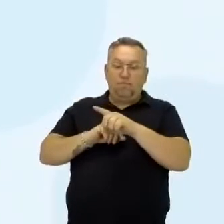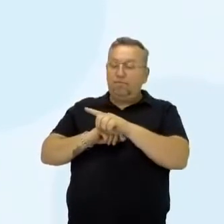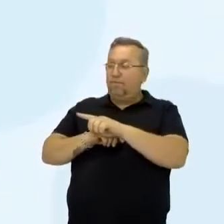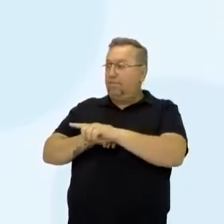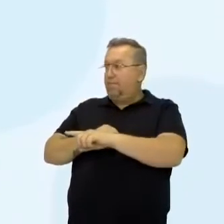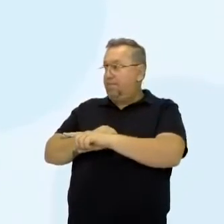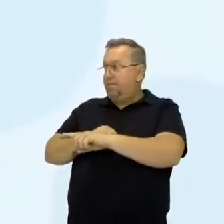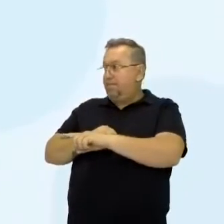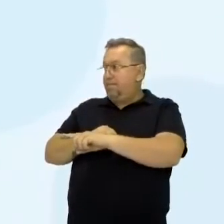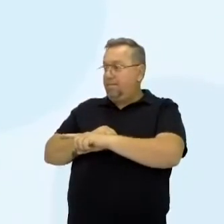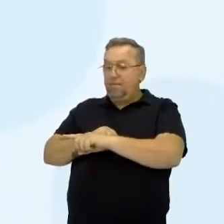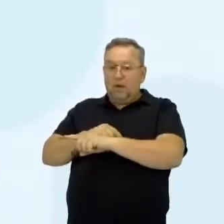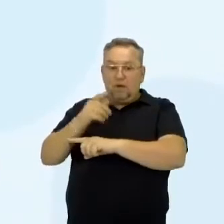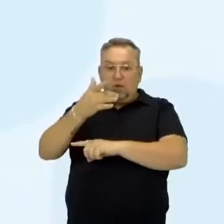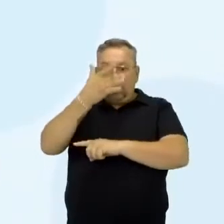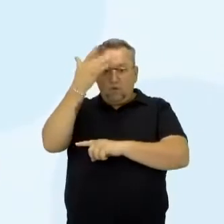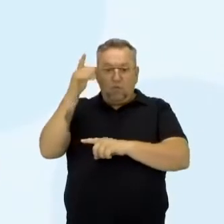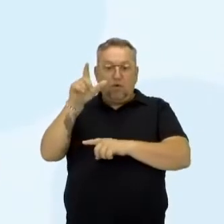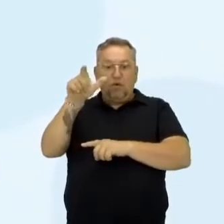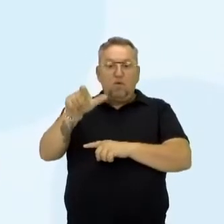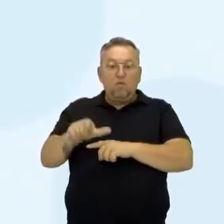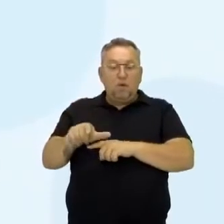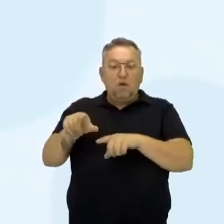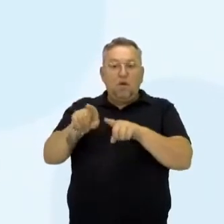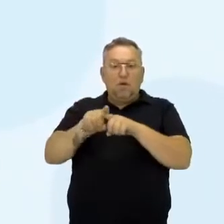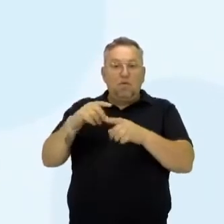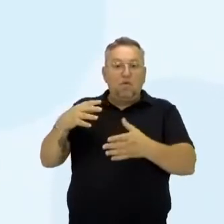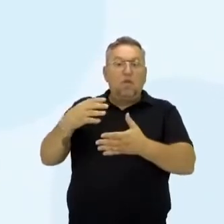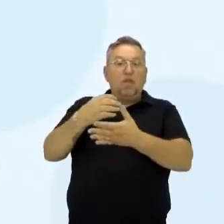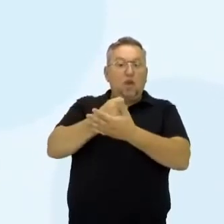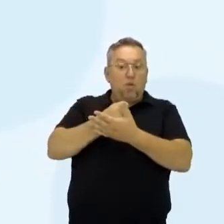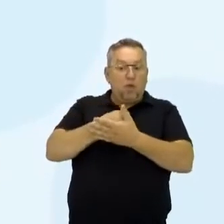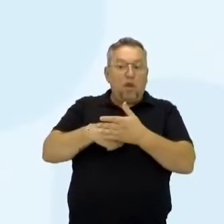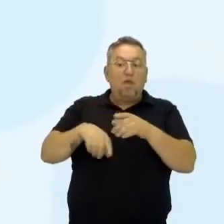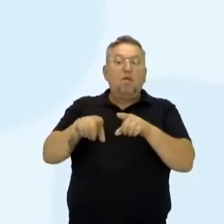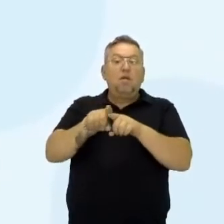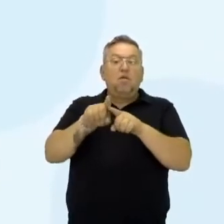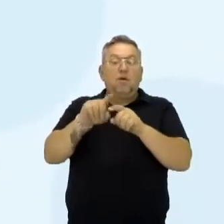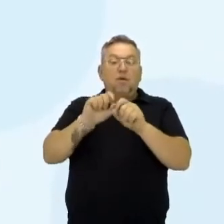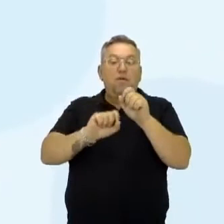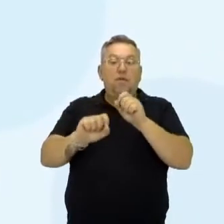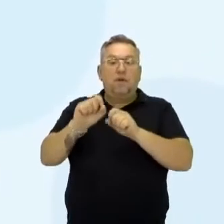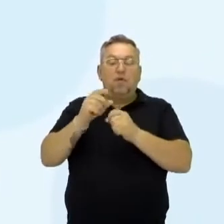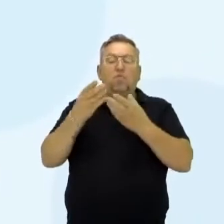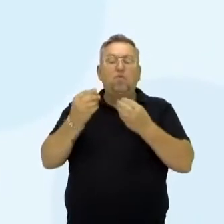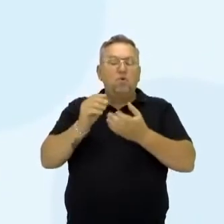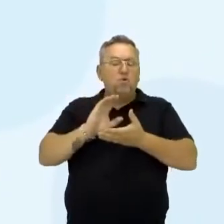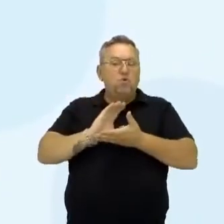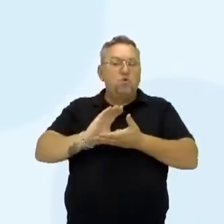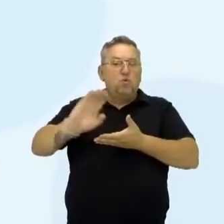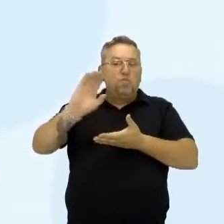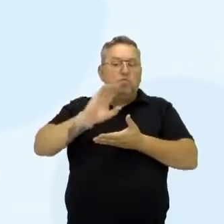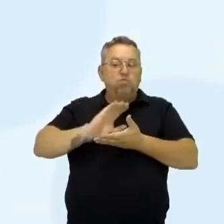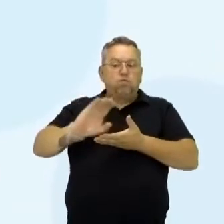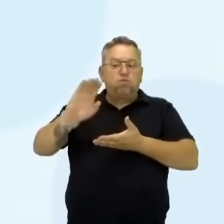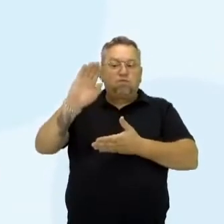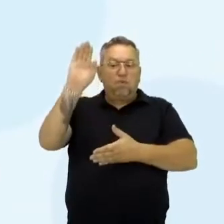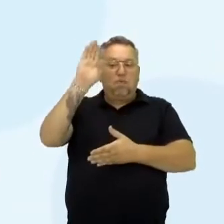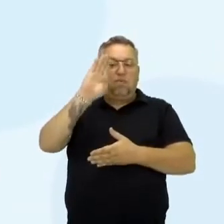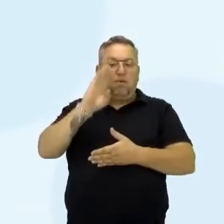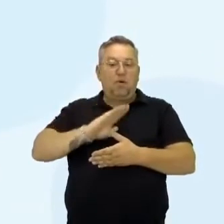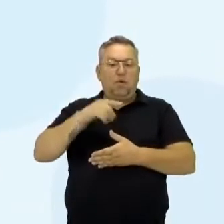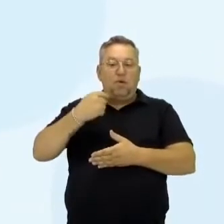apenas escravizados, né? Eles são também seres humanos que foram sequestrados e geraram muita riqueza para o Brasil. A gente